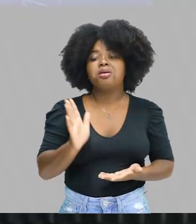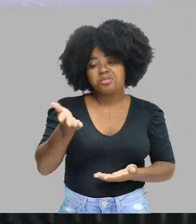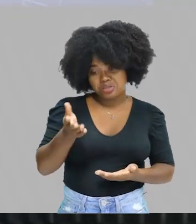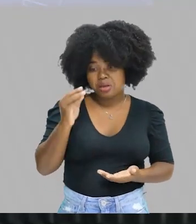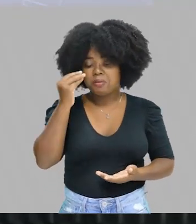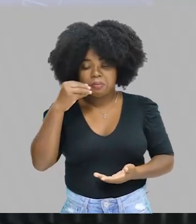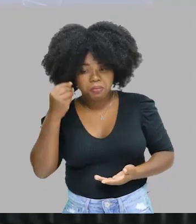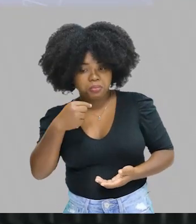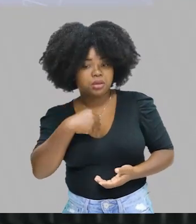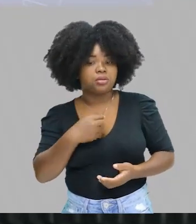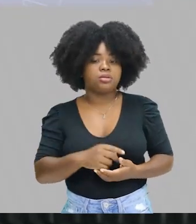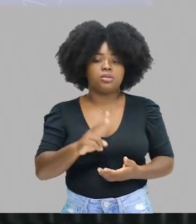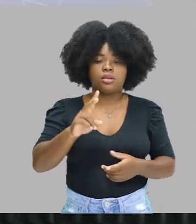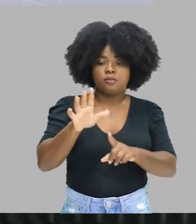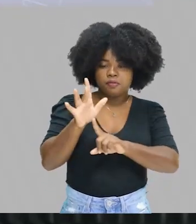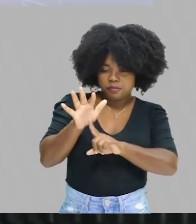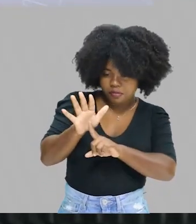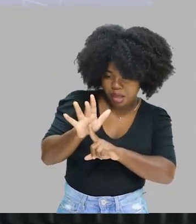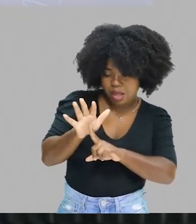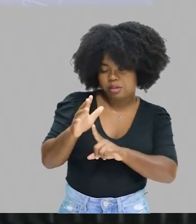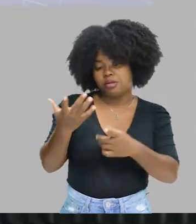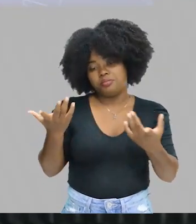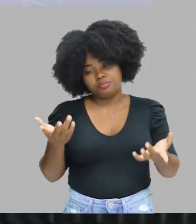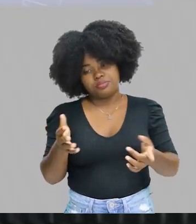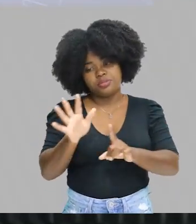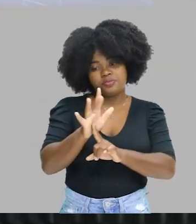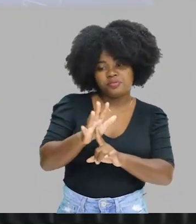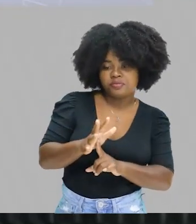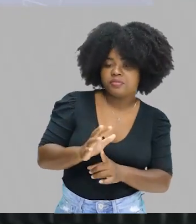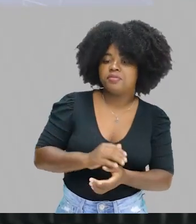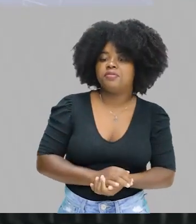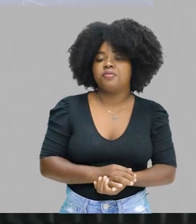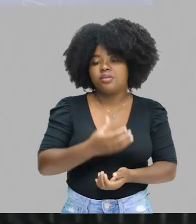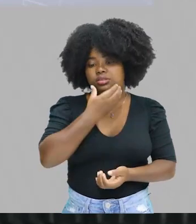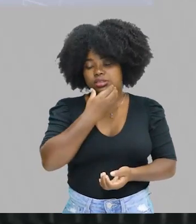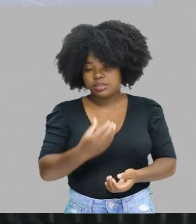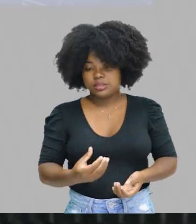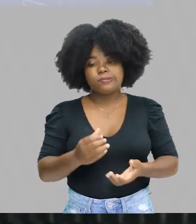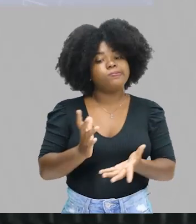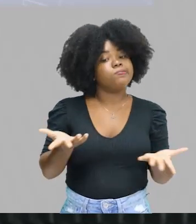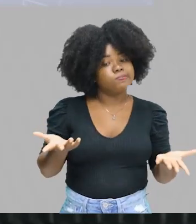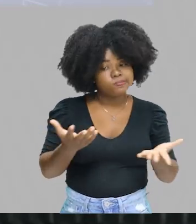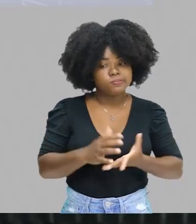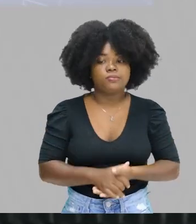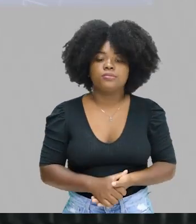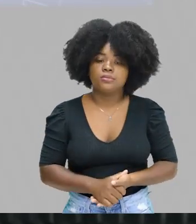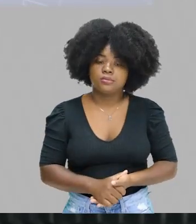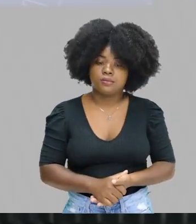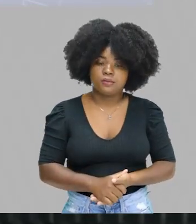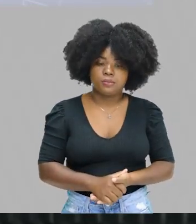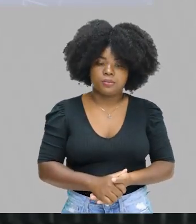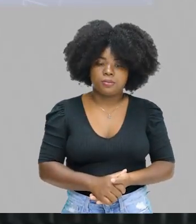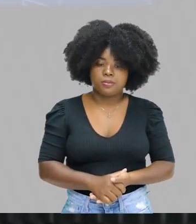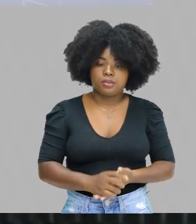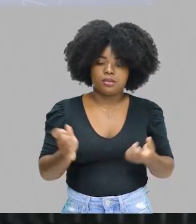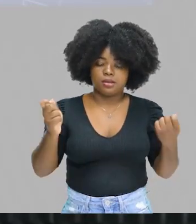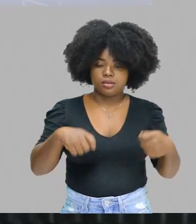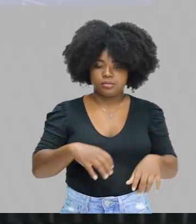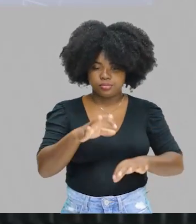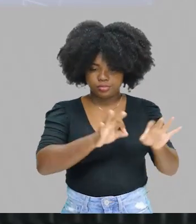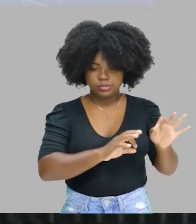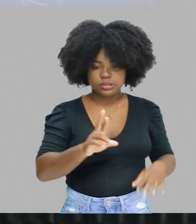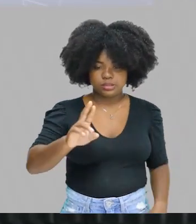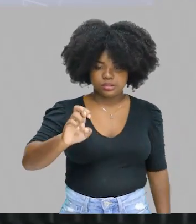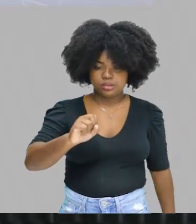fazendo isso, velas com esse sistema da moldagem, velas de Natal que eu presenteei. A peça em argila é descartada e o molde de gesso pode ser preenchido com uma resina.